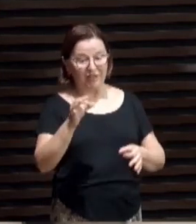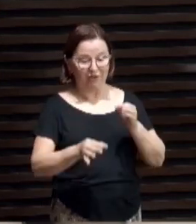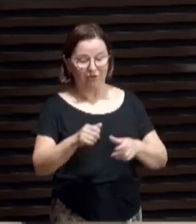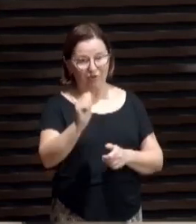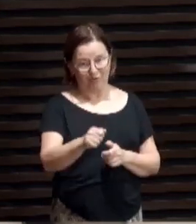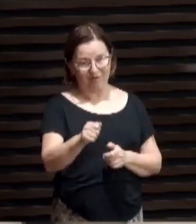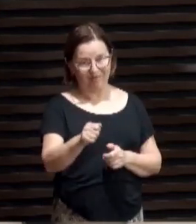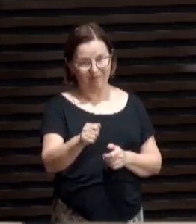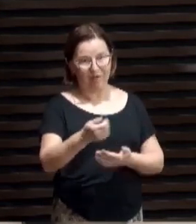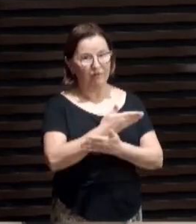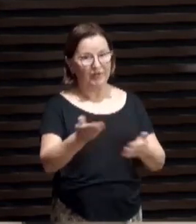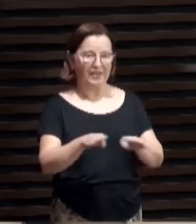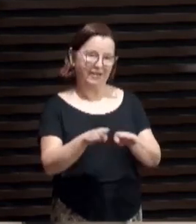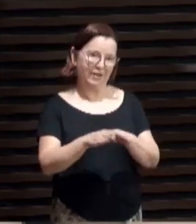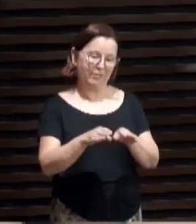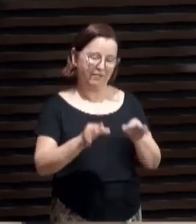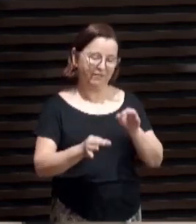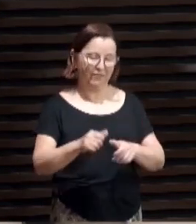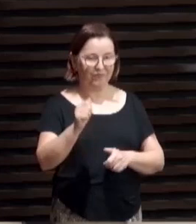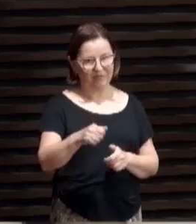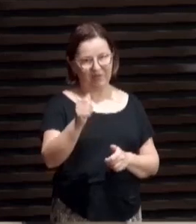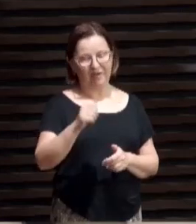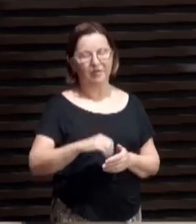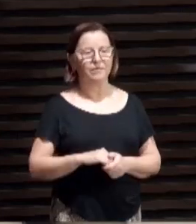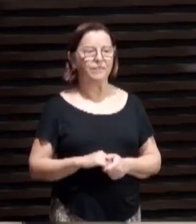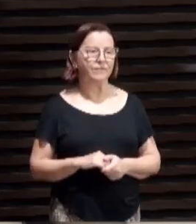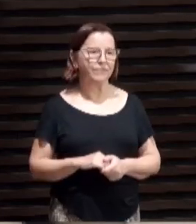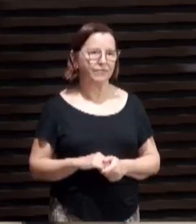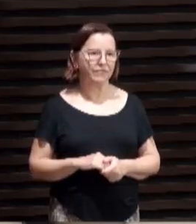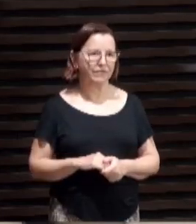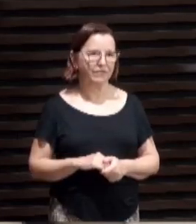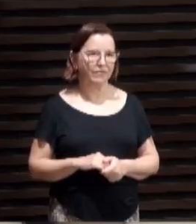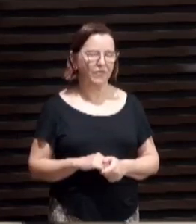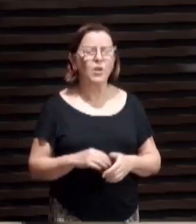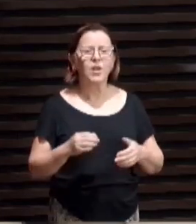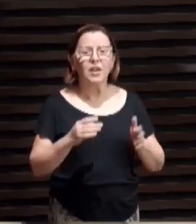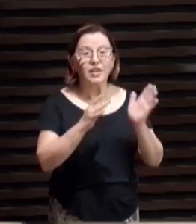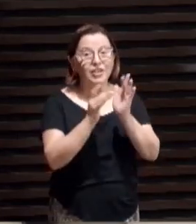sereis julgados. Como Jesus foi julgado?